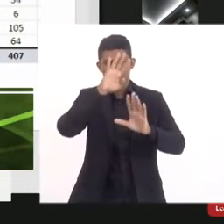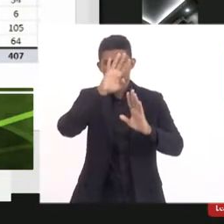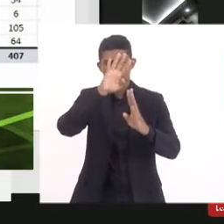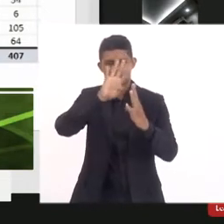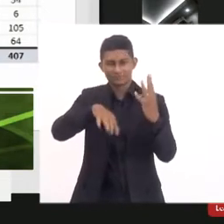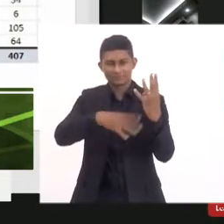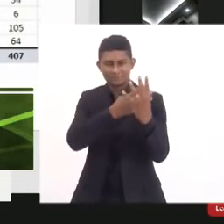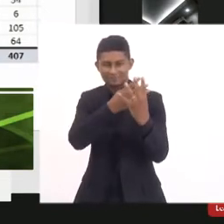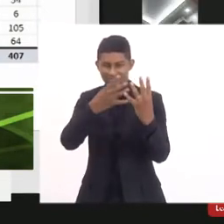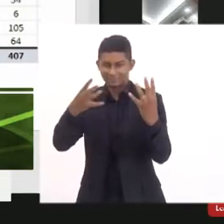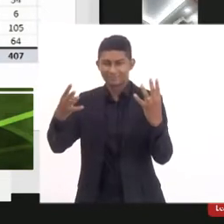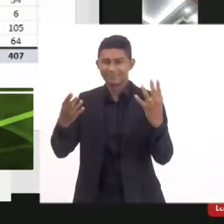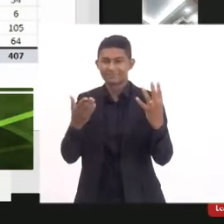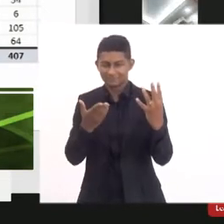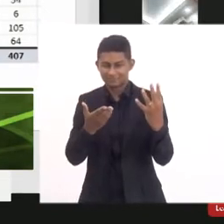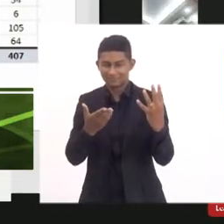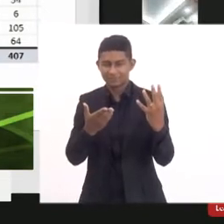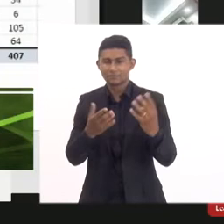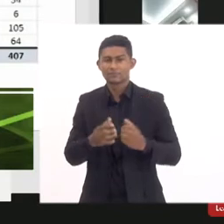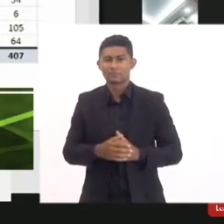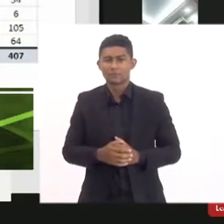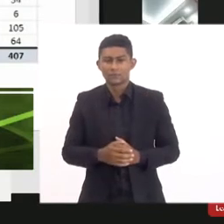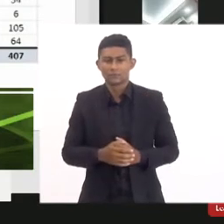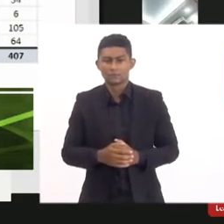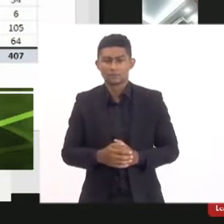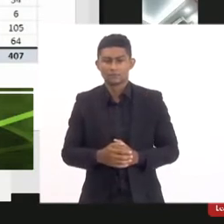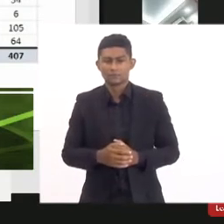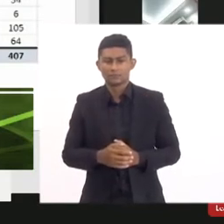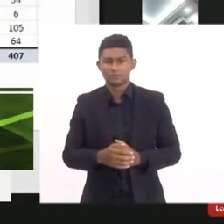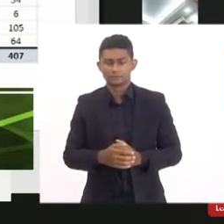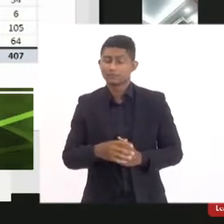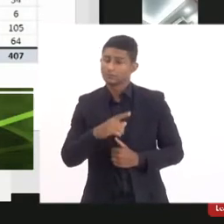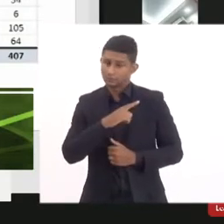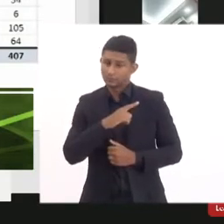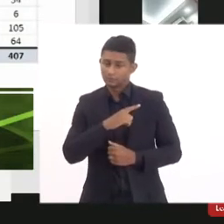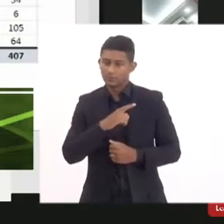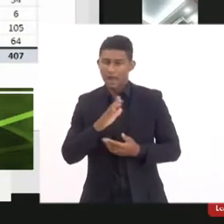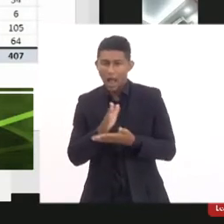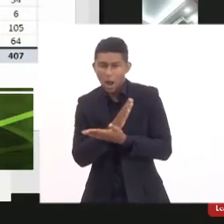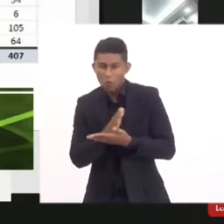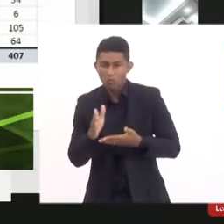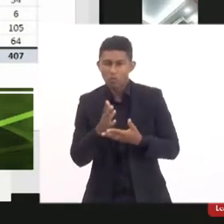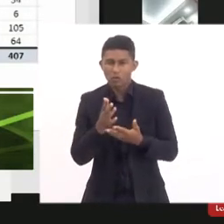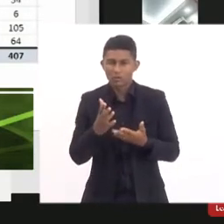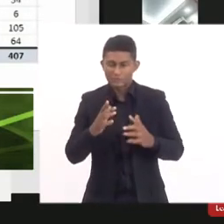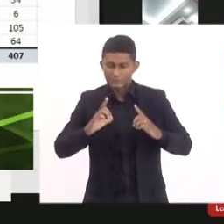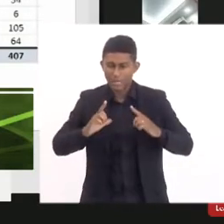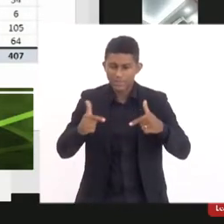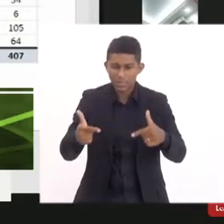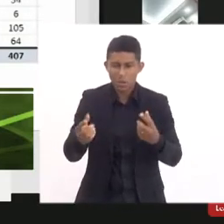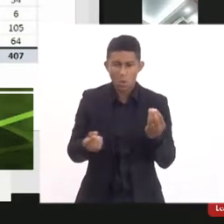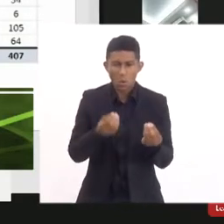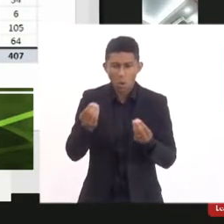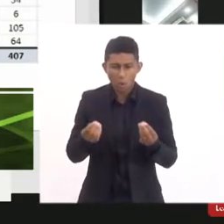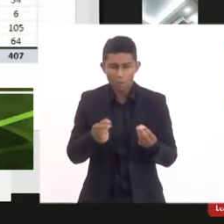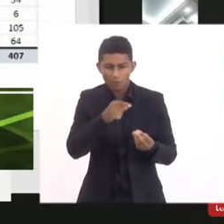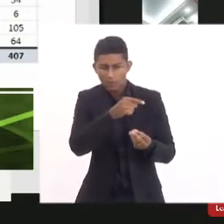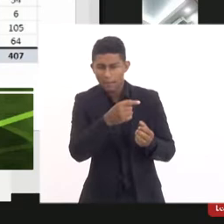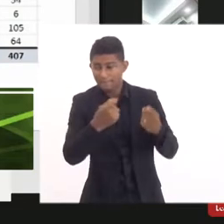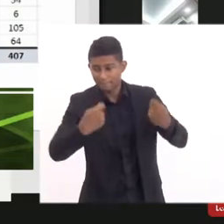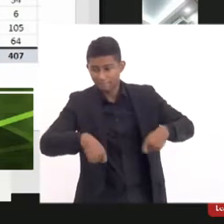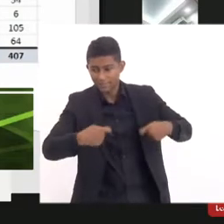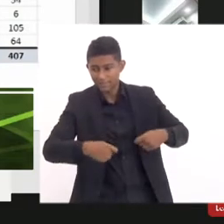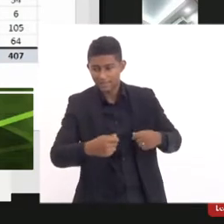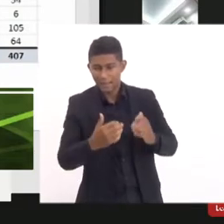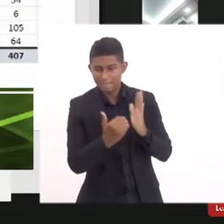tem algumas fases para acionar a abertura de leitos ou fechamento de leitos, né? Ou a